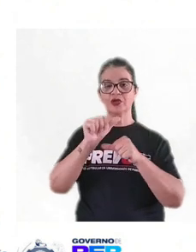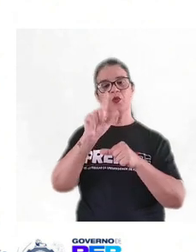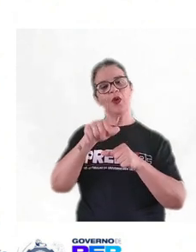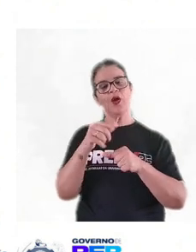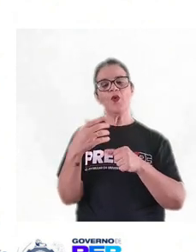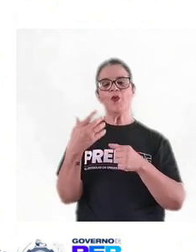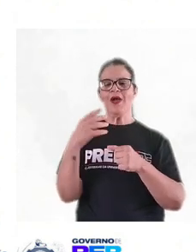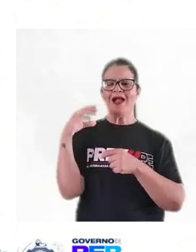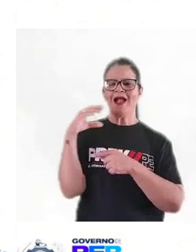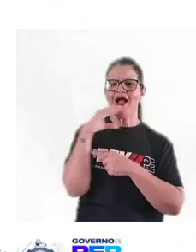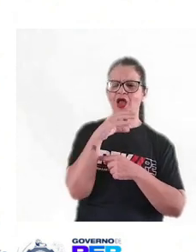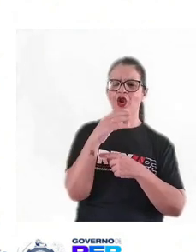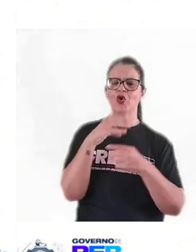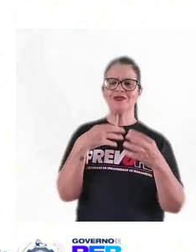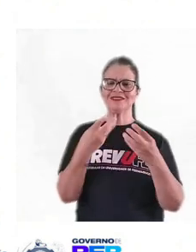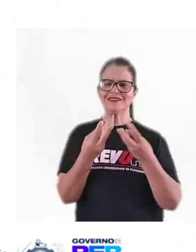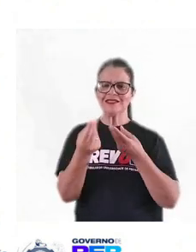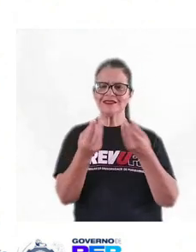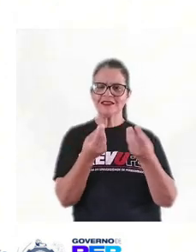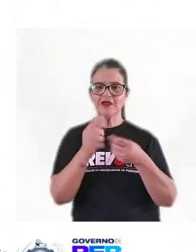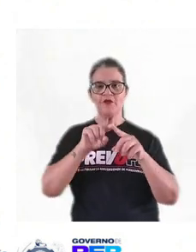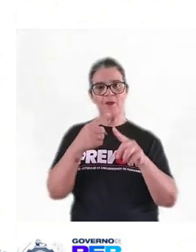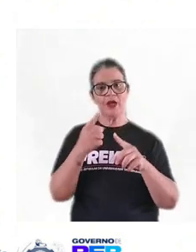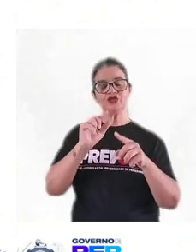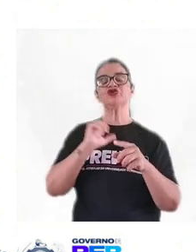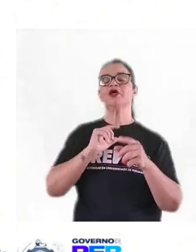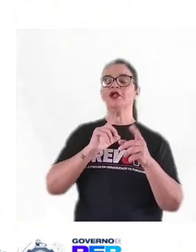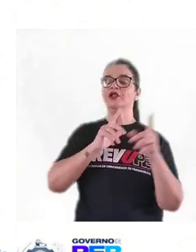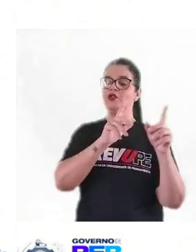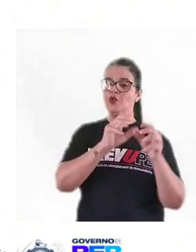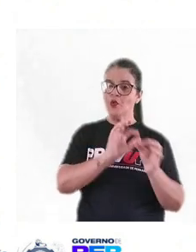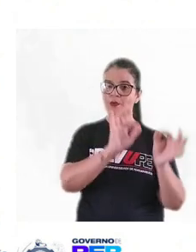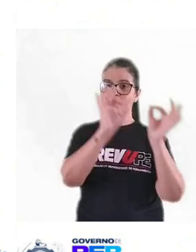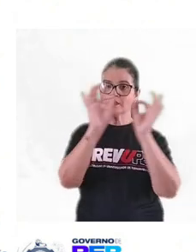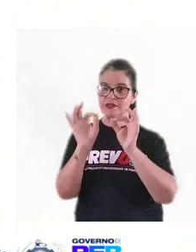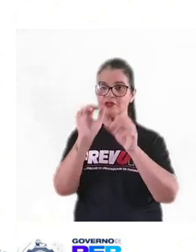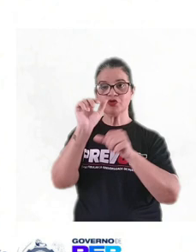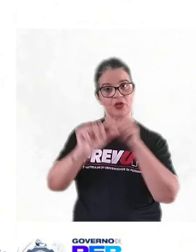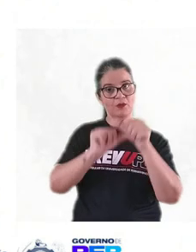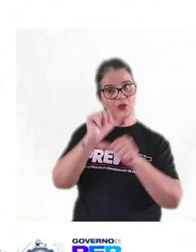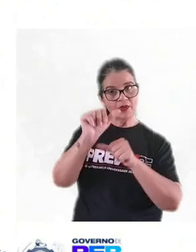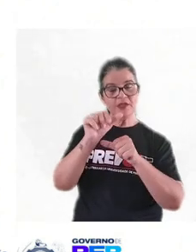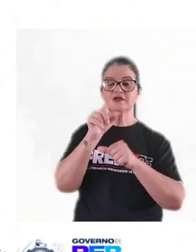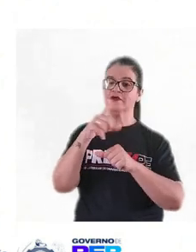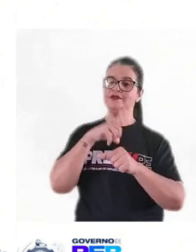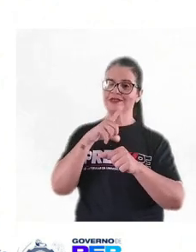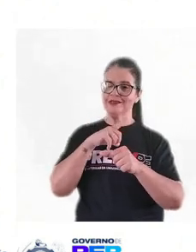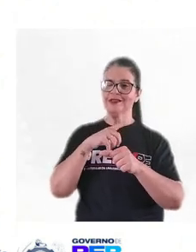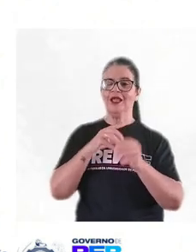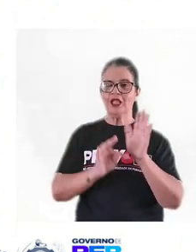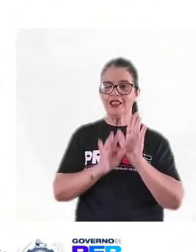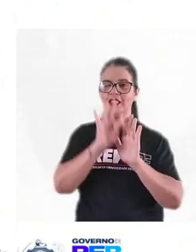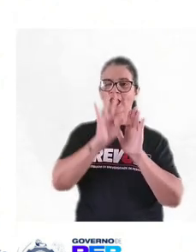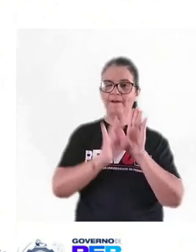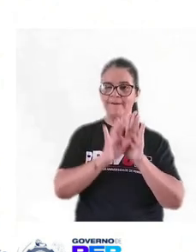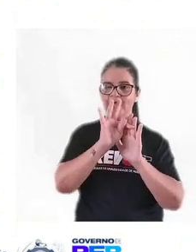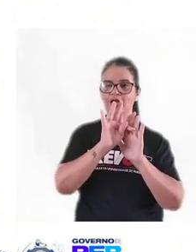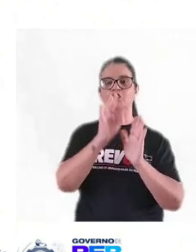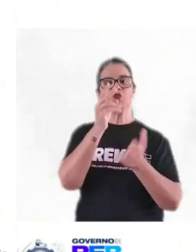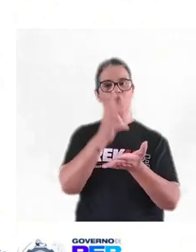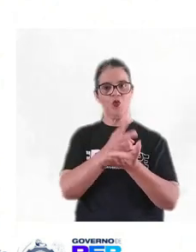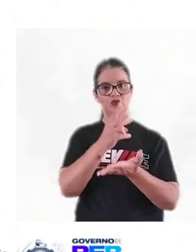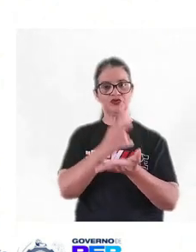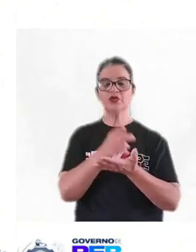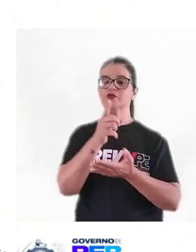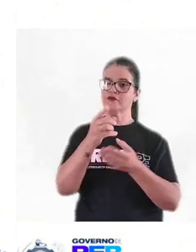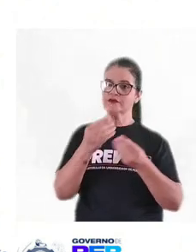sensível mas durante a mudança de fase em que você tem uma condição de temperatura constante o